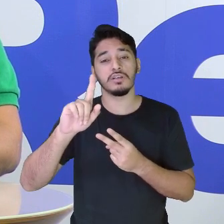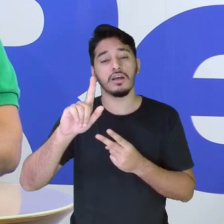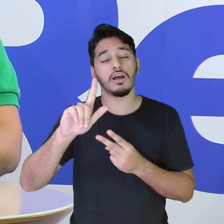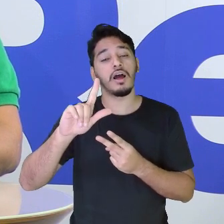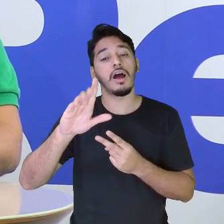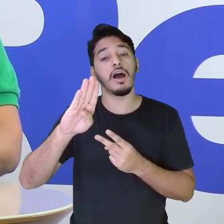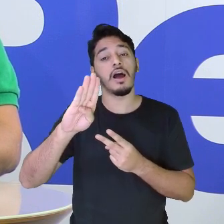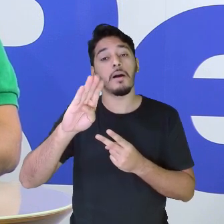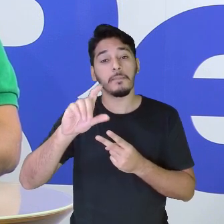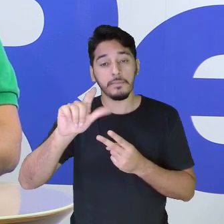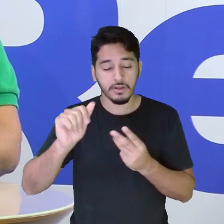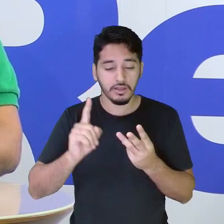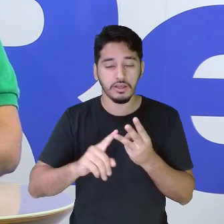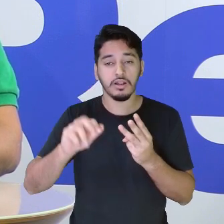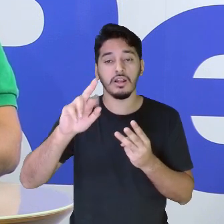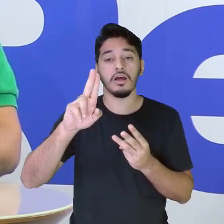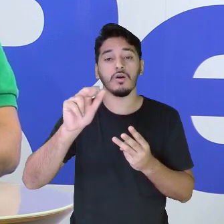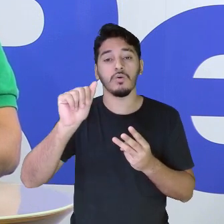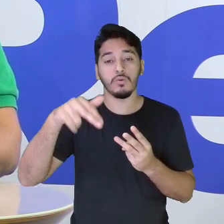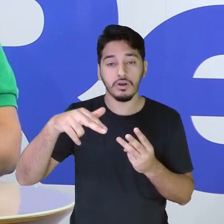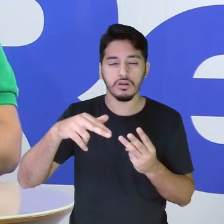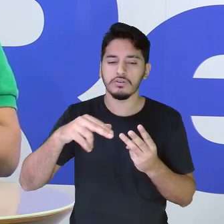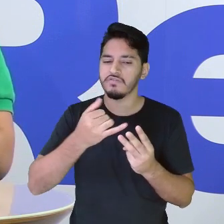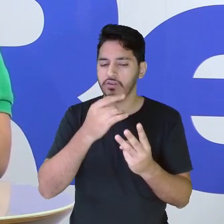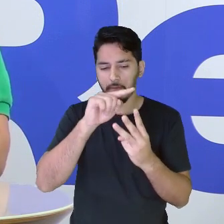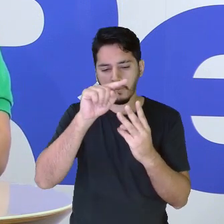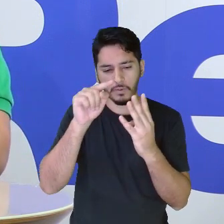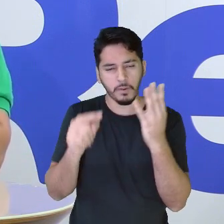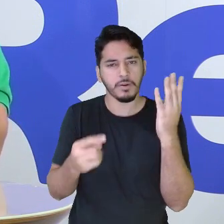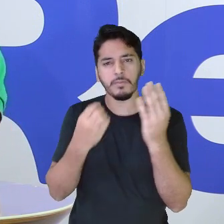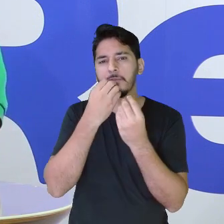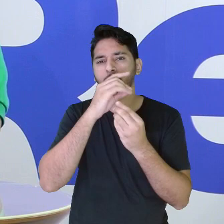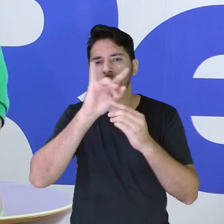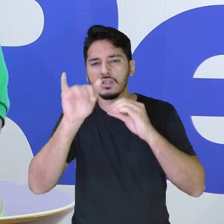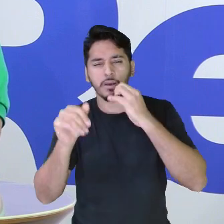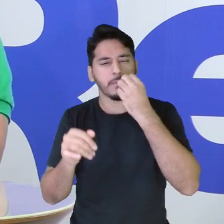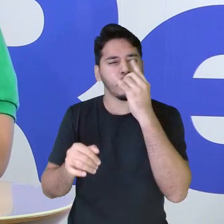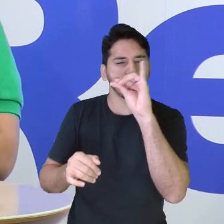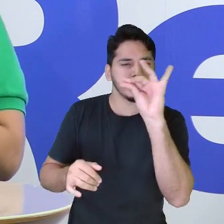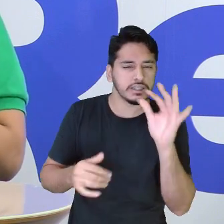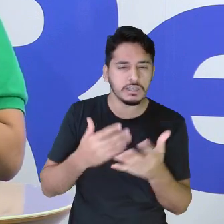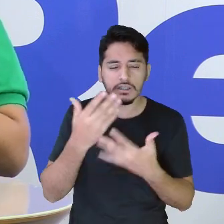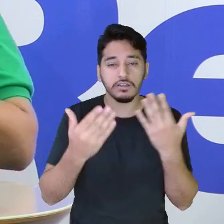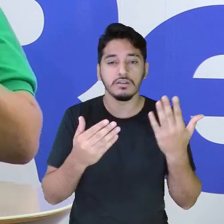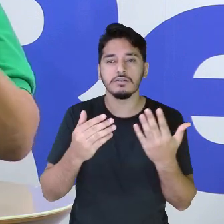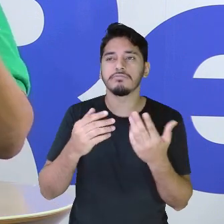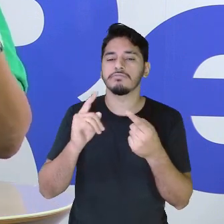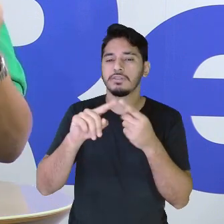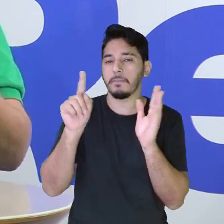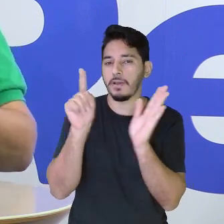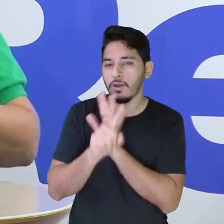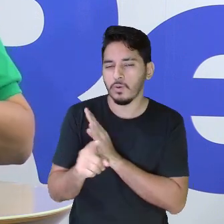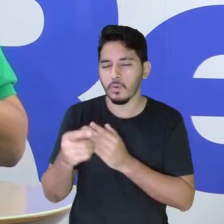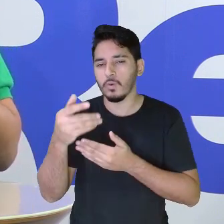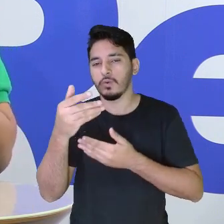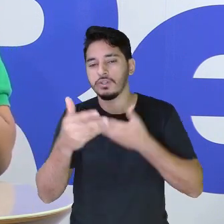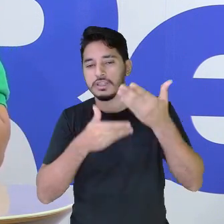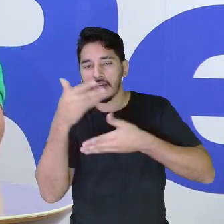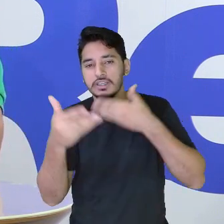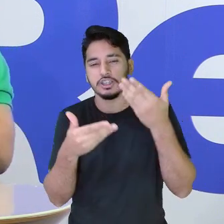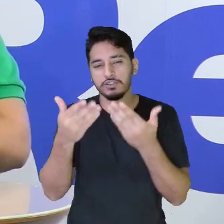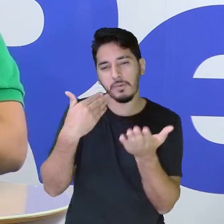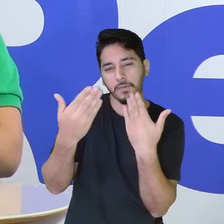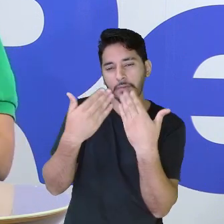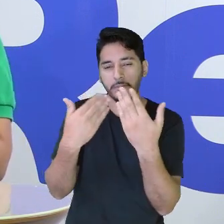Juan, muita gente aqui dando bom dia, viu? Então, além do bom dia, ela vai fazer perguntas, você vai interagindo, vai